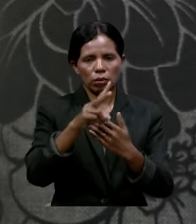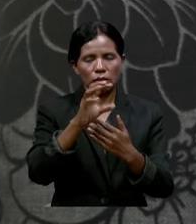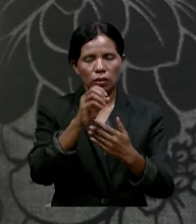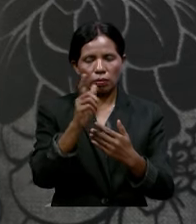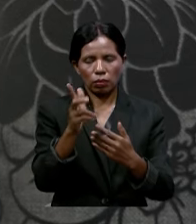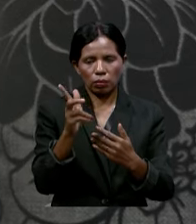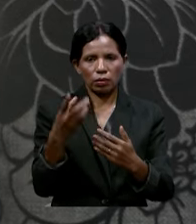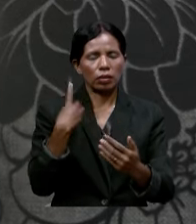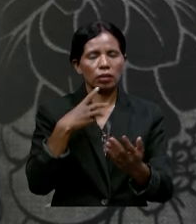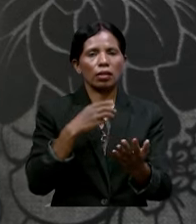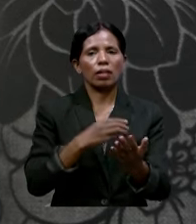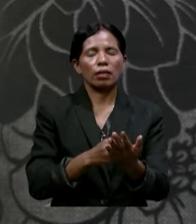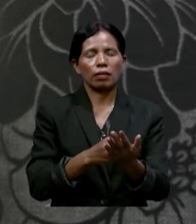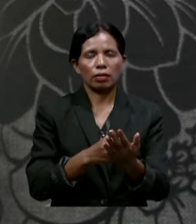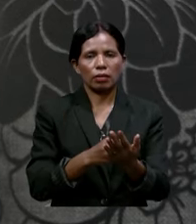hakat vali vai a